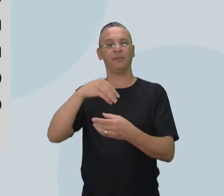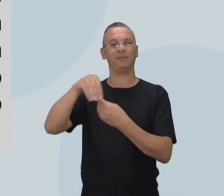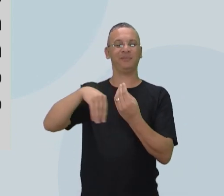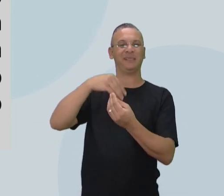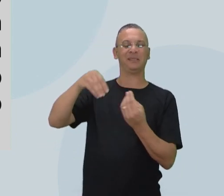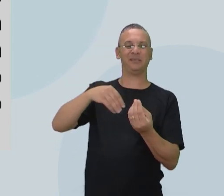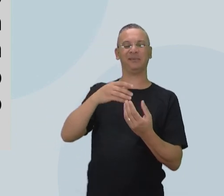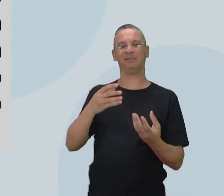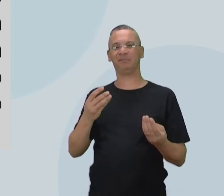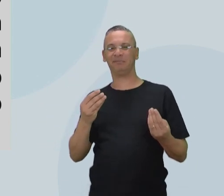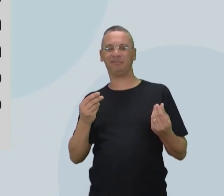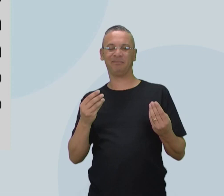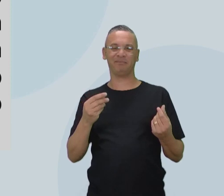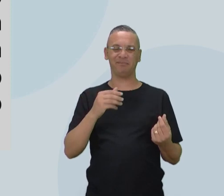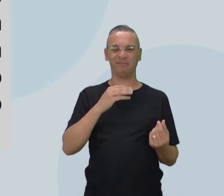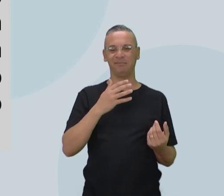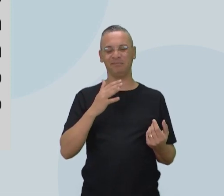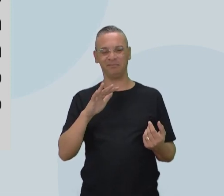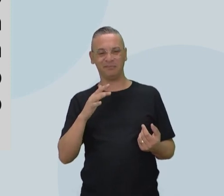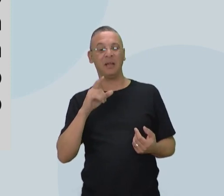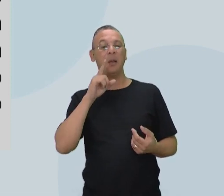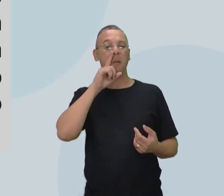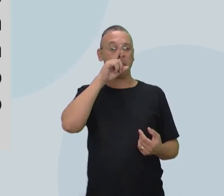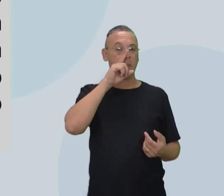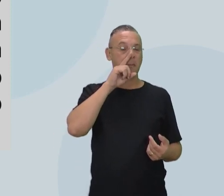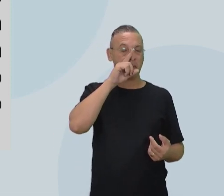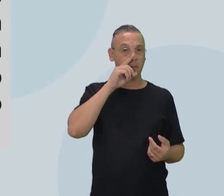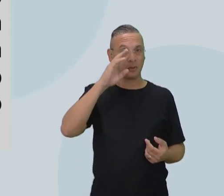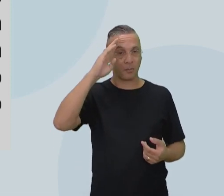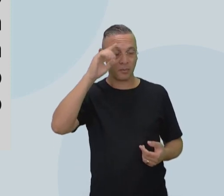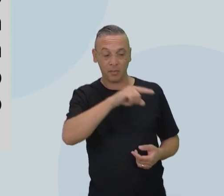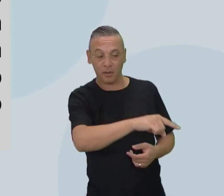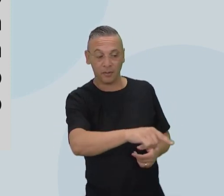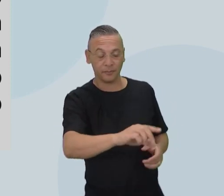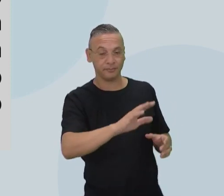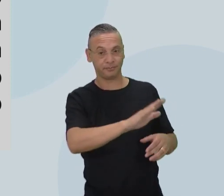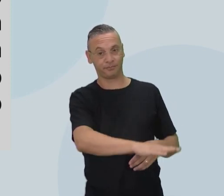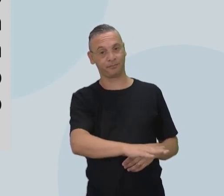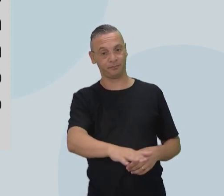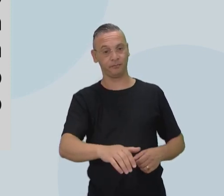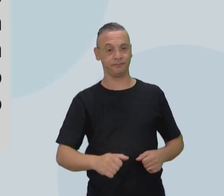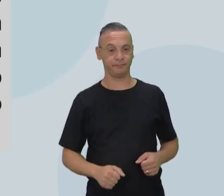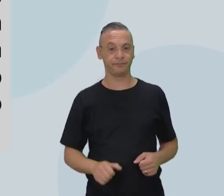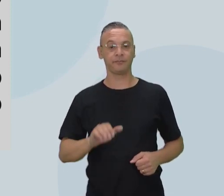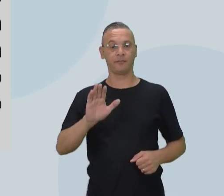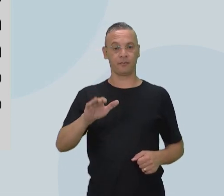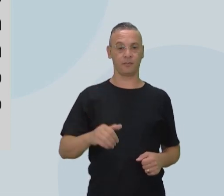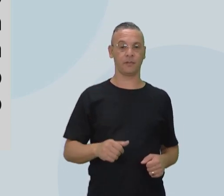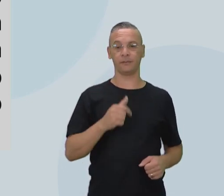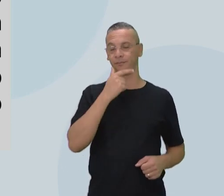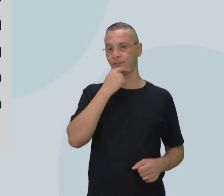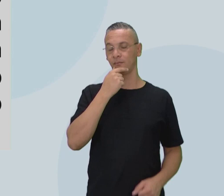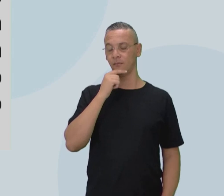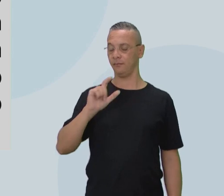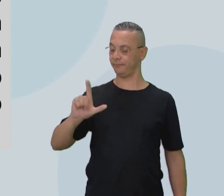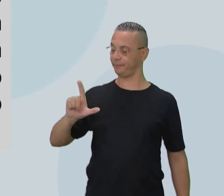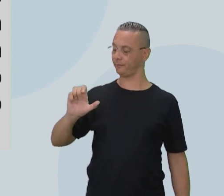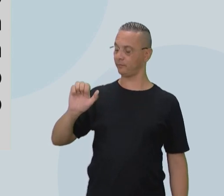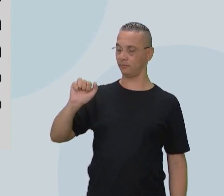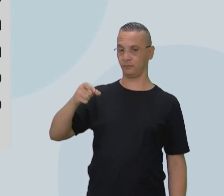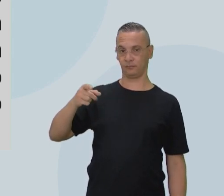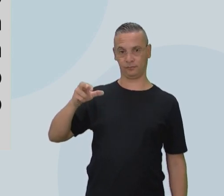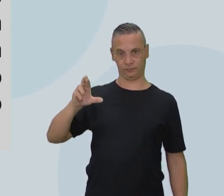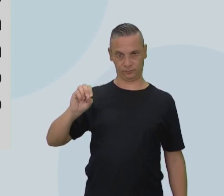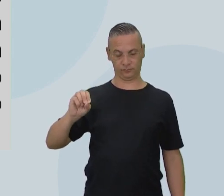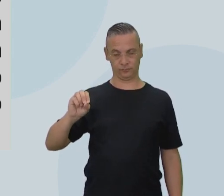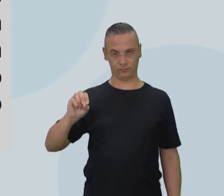não indigesta, mas perigosa, principalmente para as crianças. Porém, alguém como Leandro Narlock, colunista da